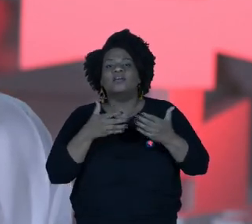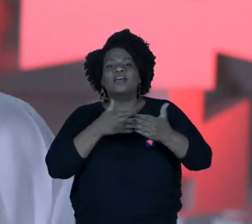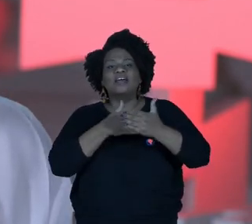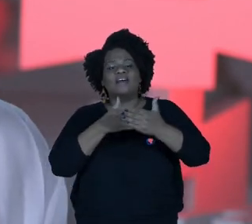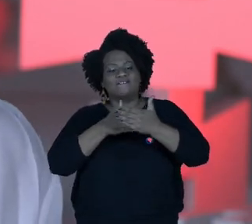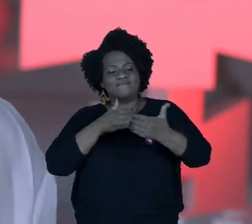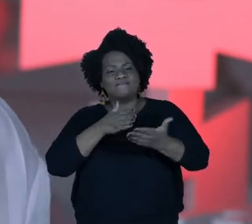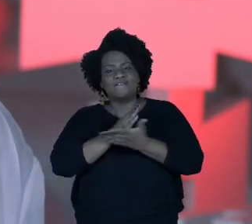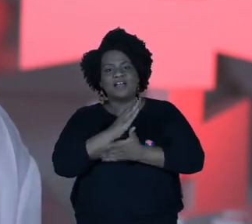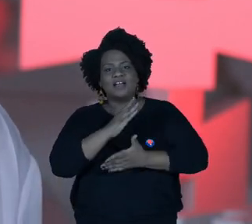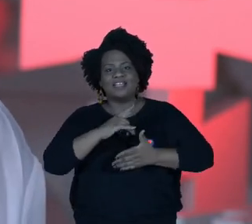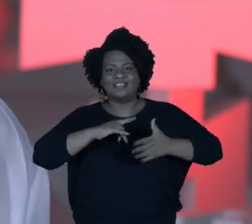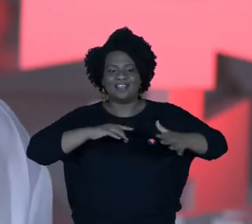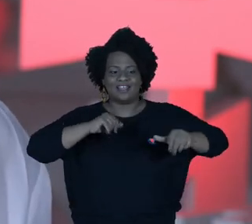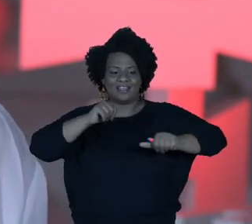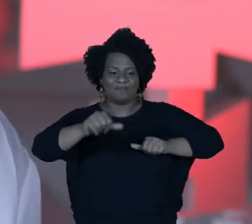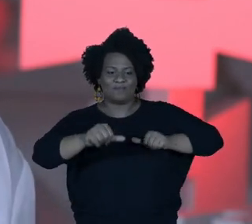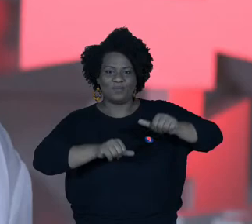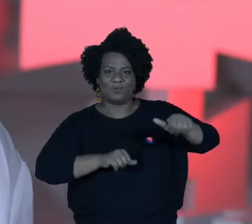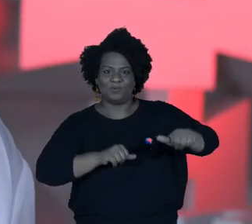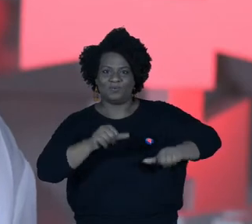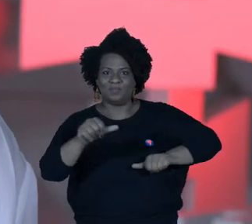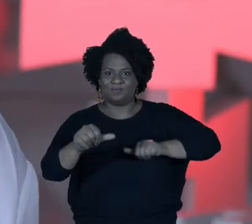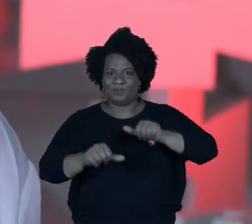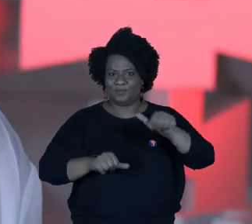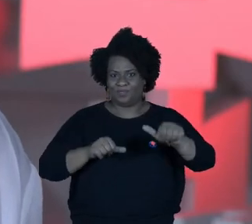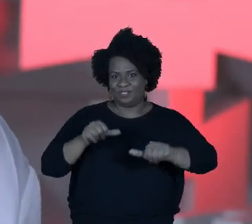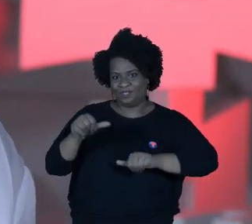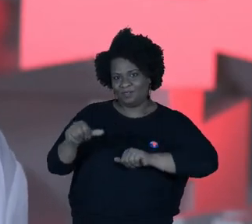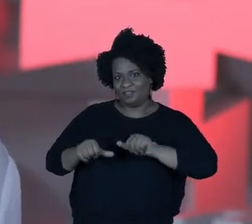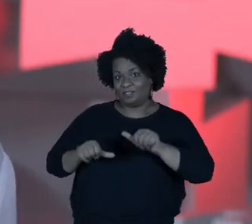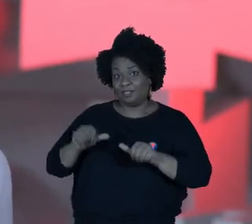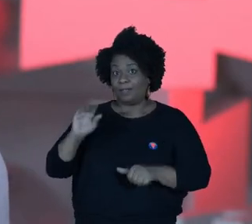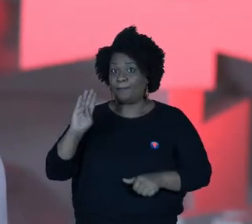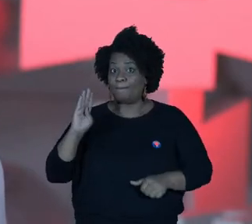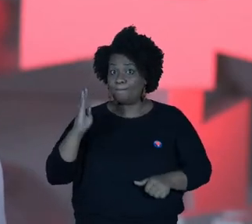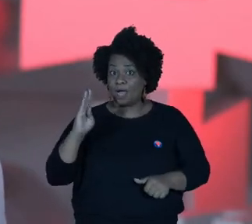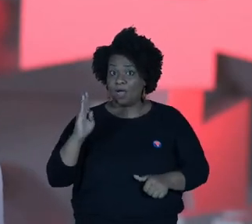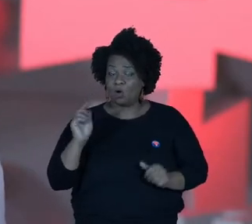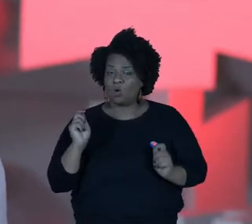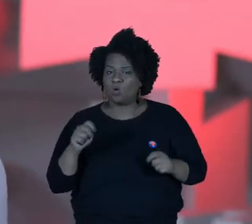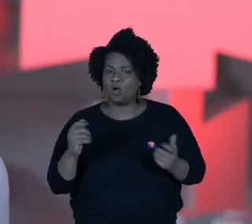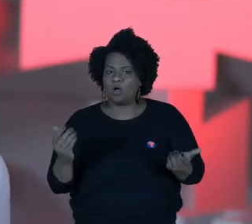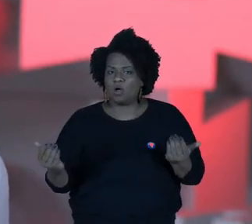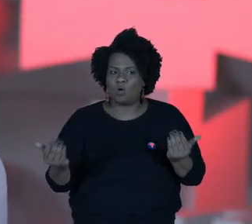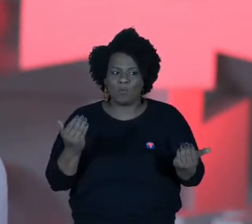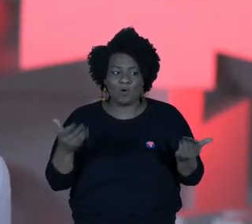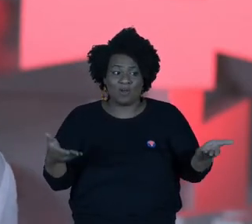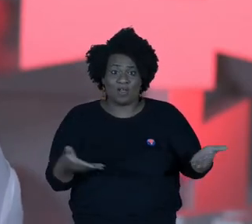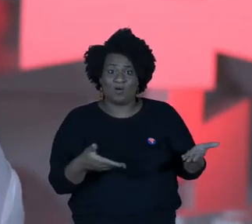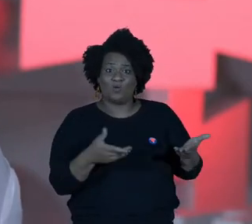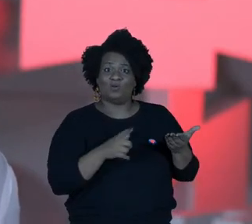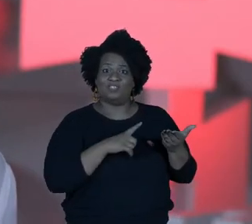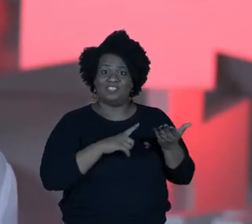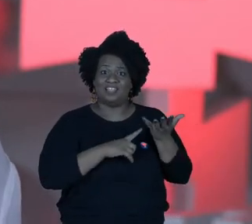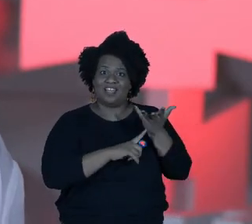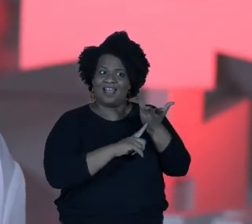a gente tem esse trânsito no barroco, que a gente pode fazer analogia com a arte contemporânea, que usa as